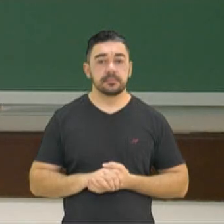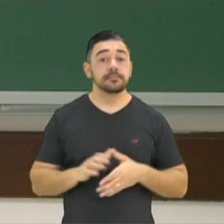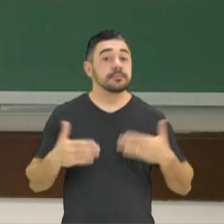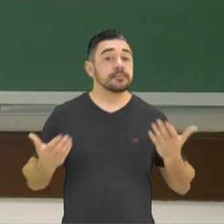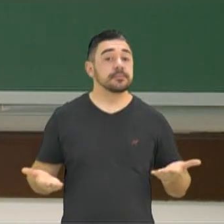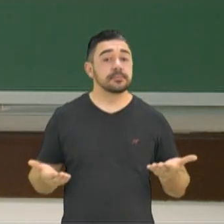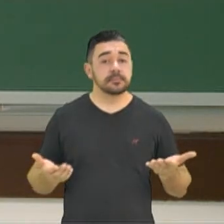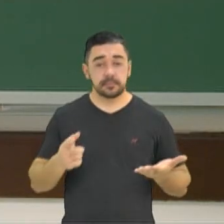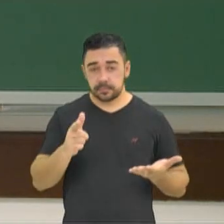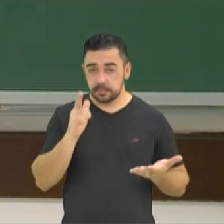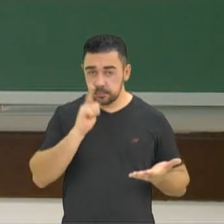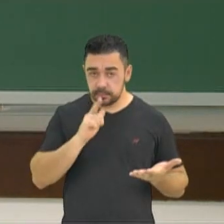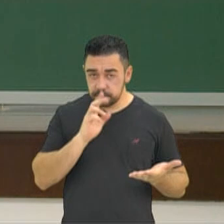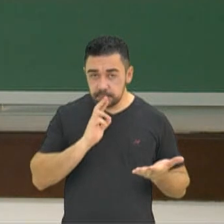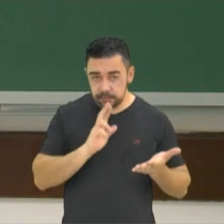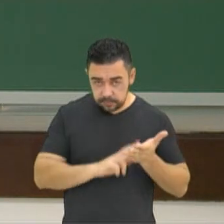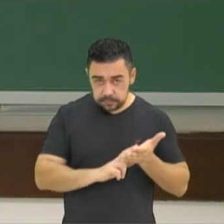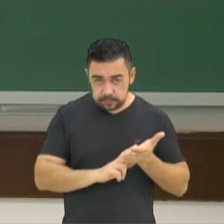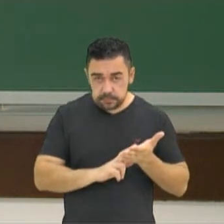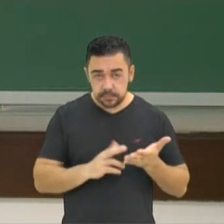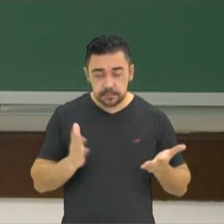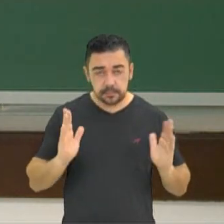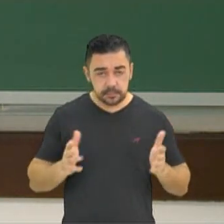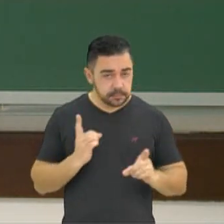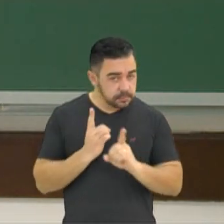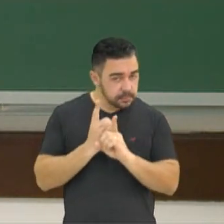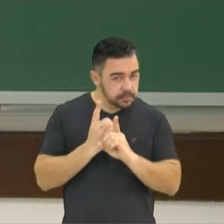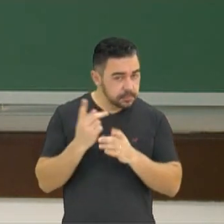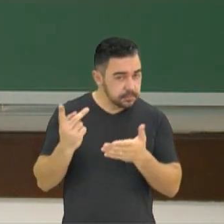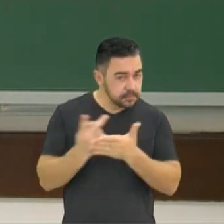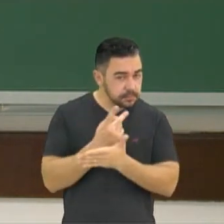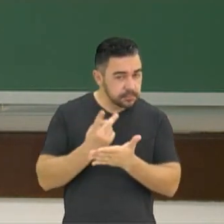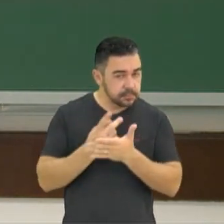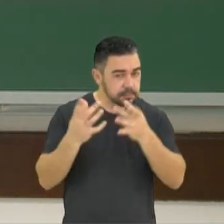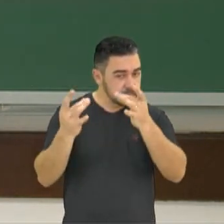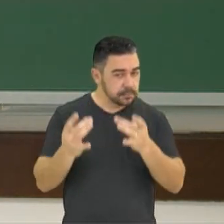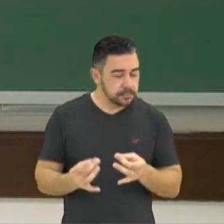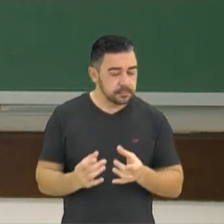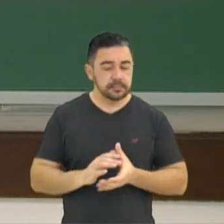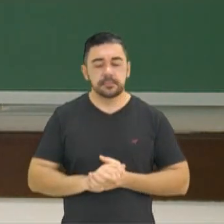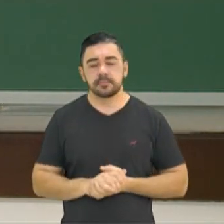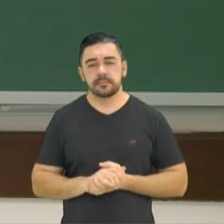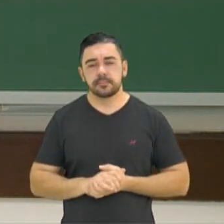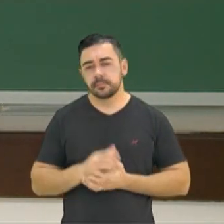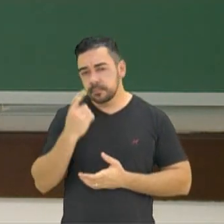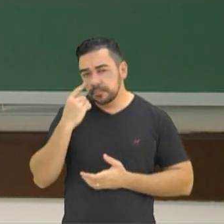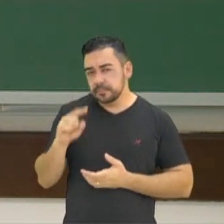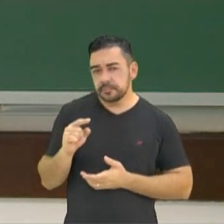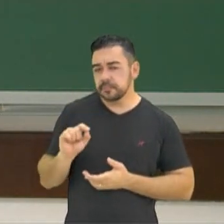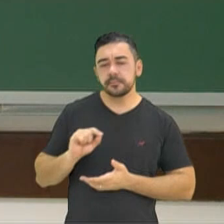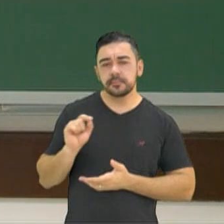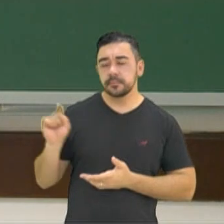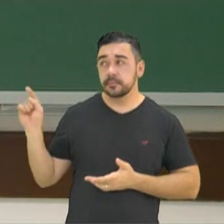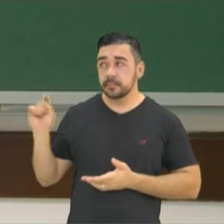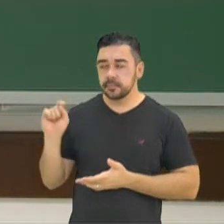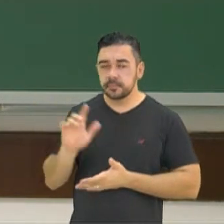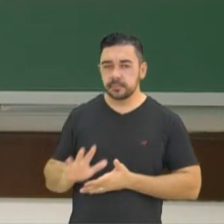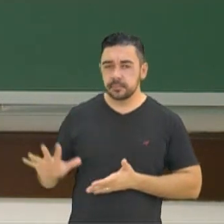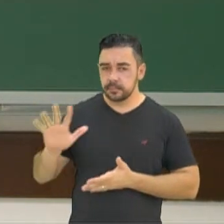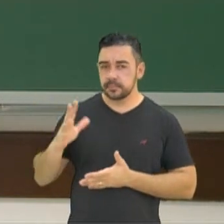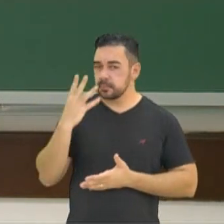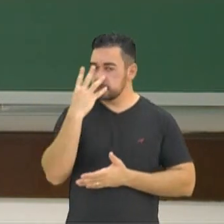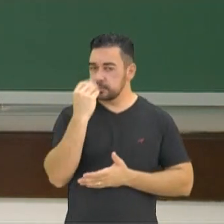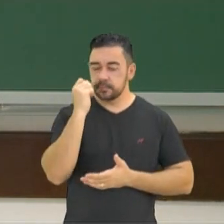E aí, pessoal, conseguiram responder? Conseguiram encontrar os erros na descrição? Então, observando aqui essa imagem, né, a fotografia